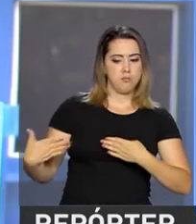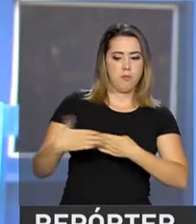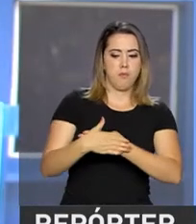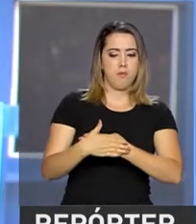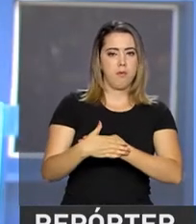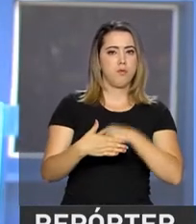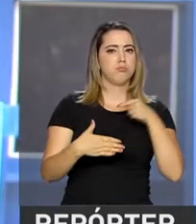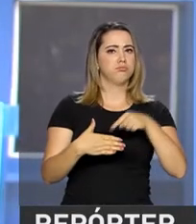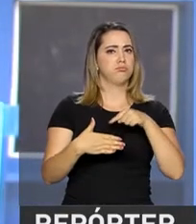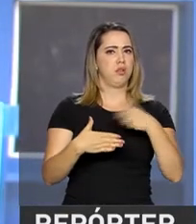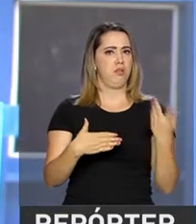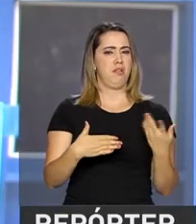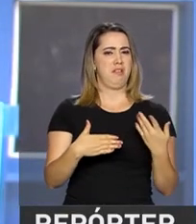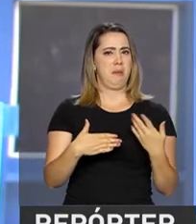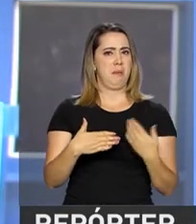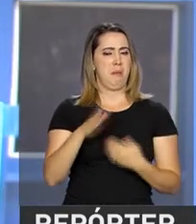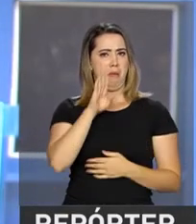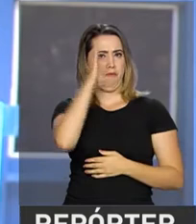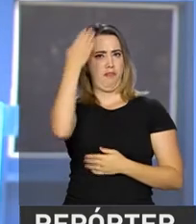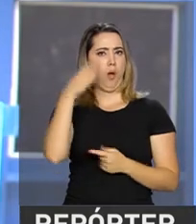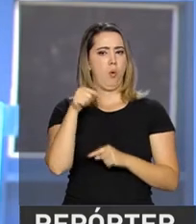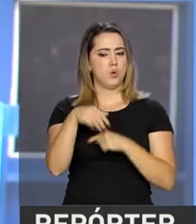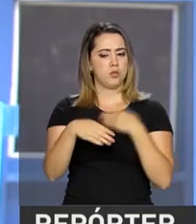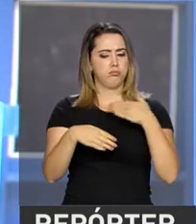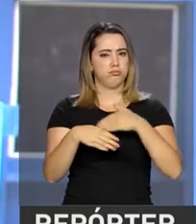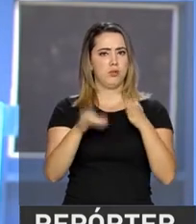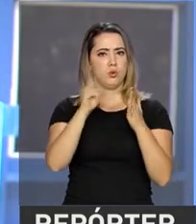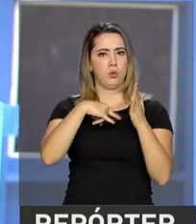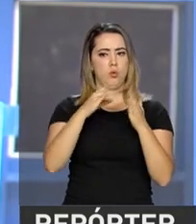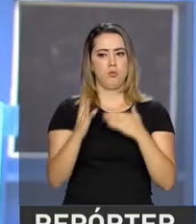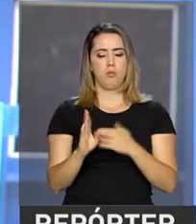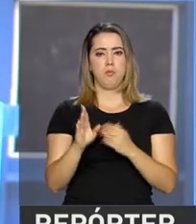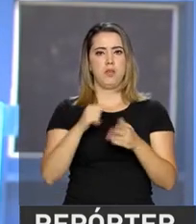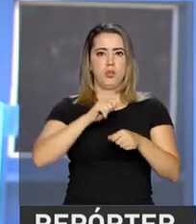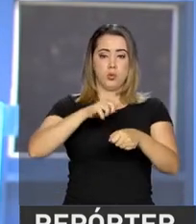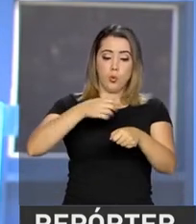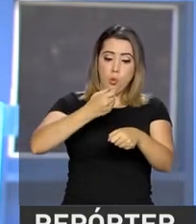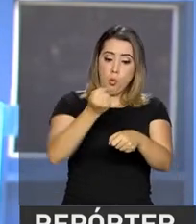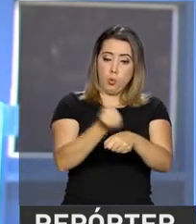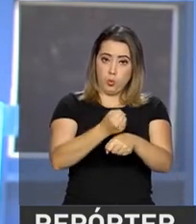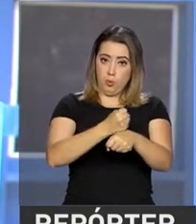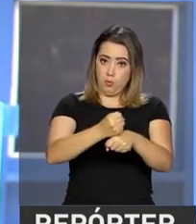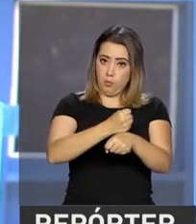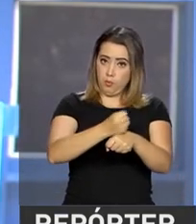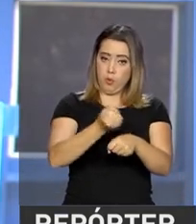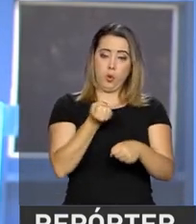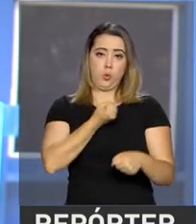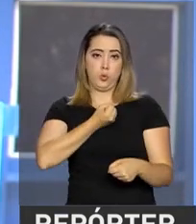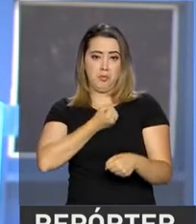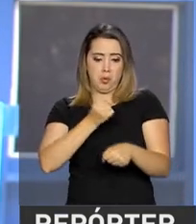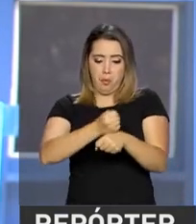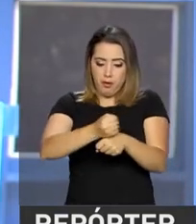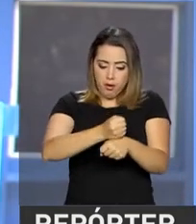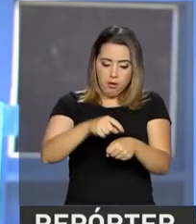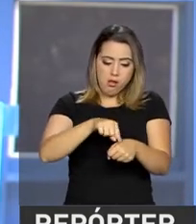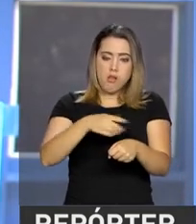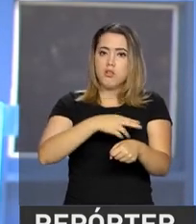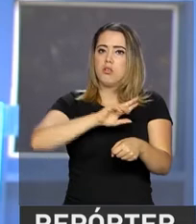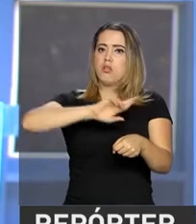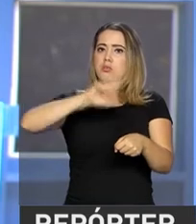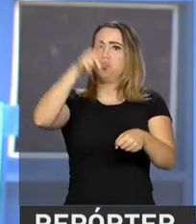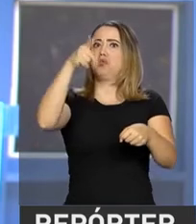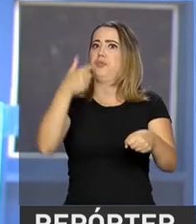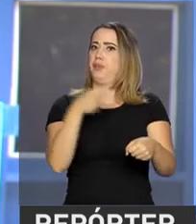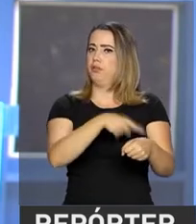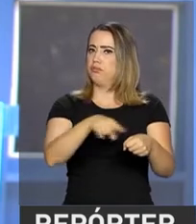um veículo com placa clonada, com documento falso, eles adulteram o chassi para poder, como a gente diz, esquentar aquele veículo e revender no